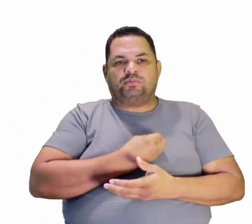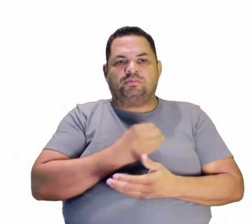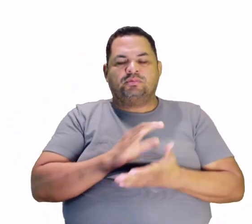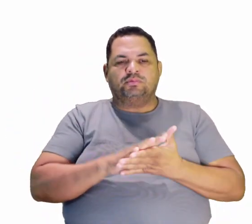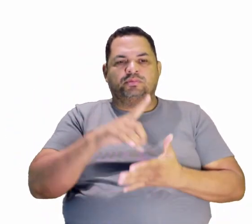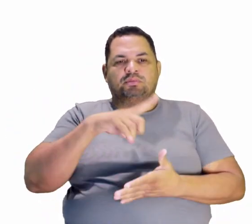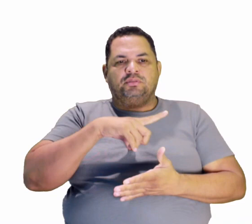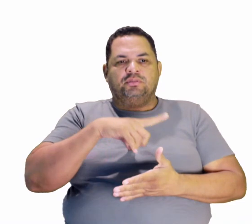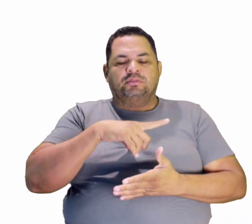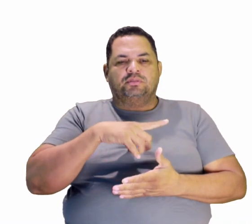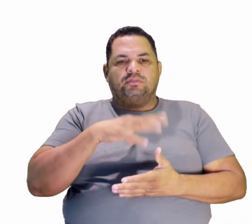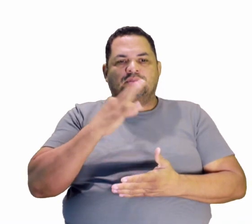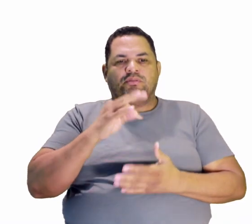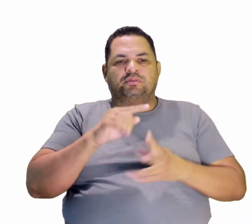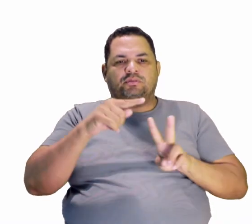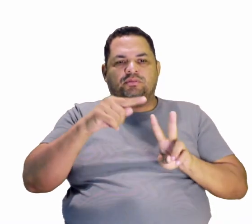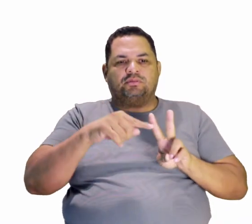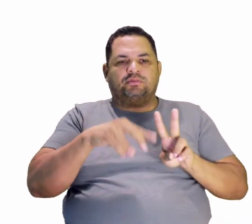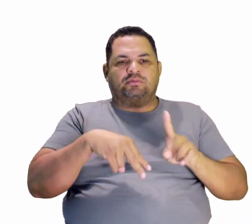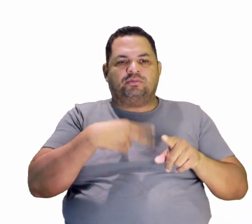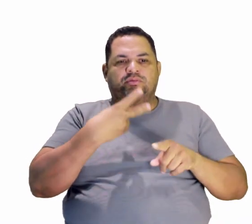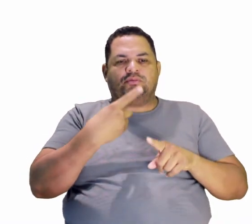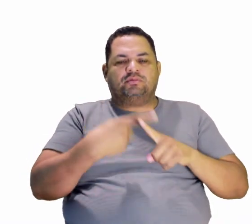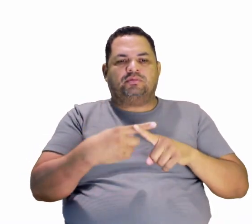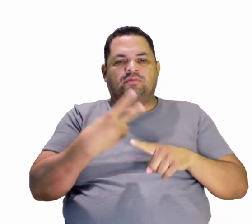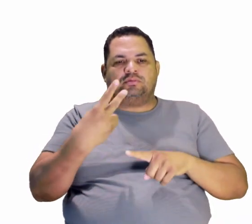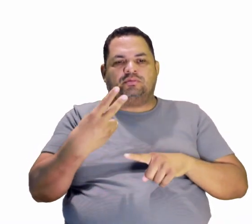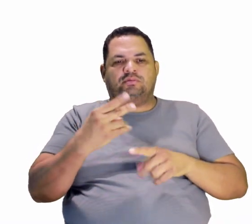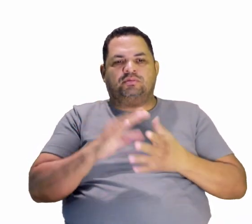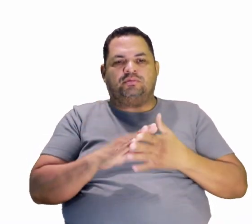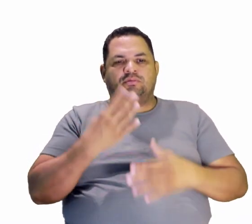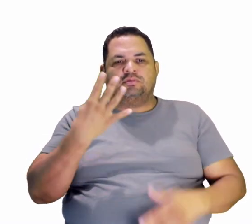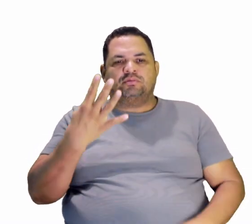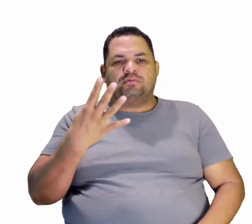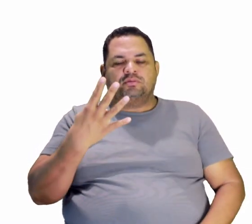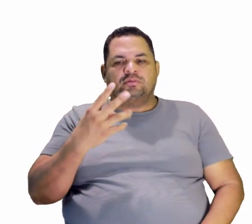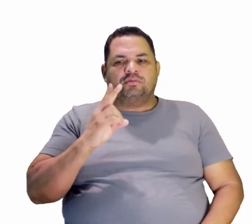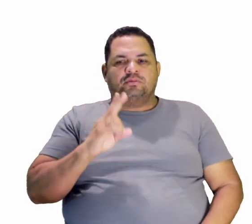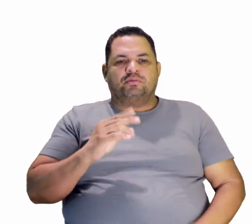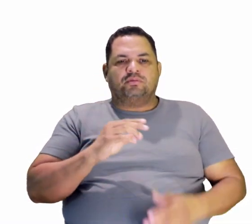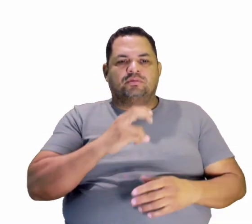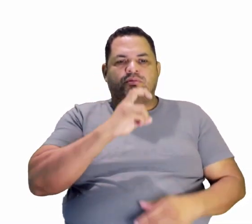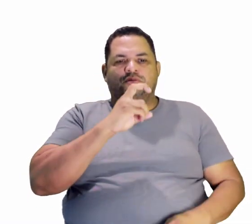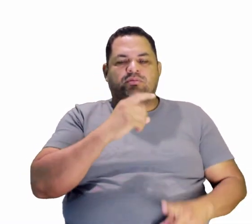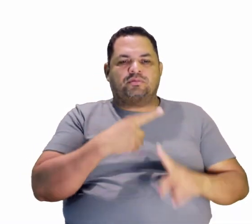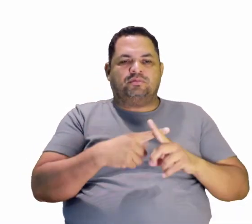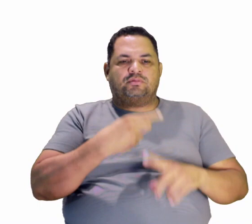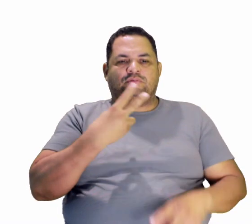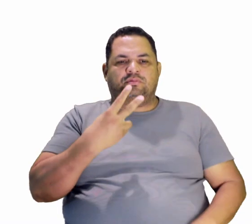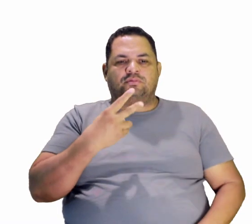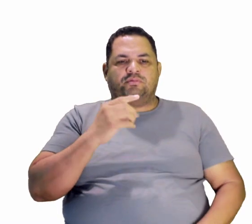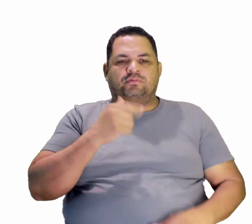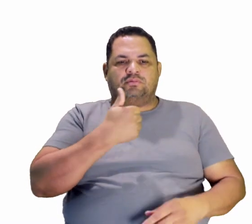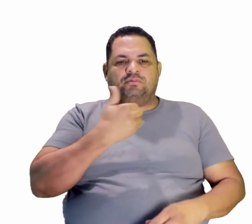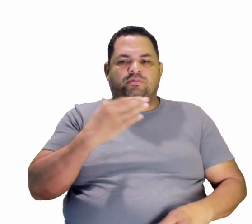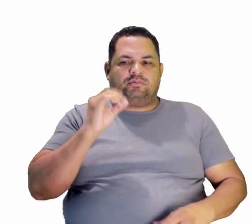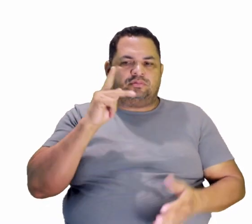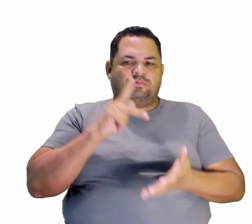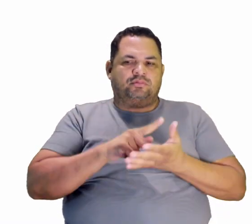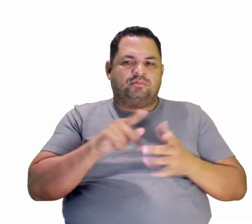tempo, né? Raiz de 2 vezes raiz de 2 é igual a raiz de 4, que é igual a 2. 5 vezes 2, 10. Verdadeira